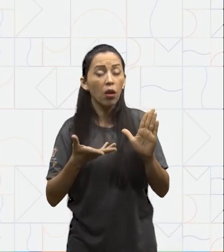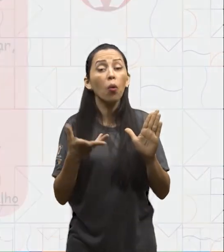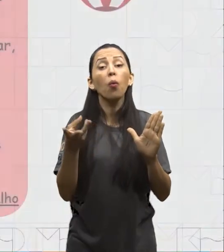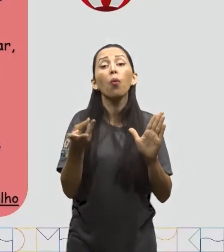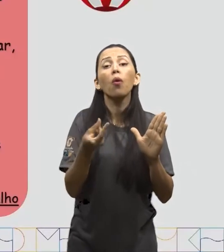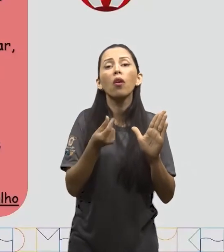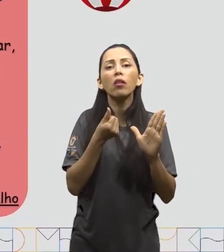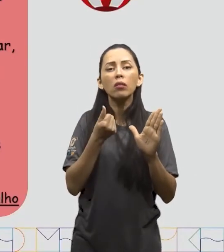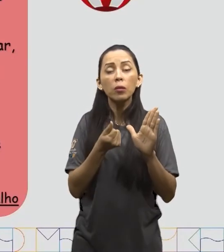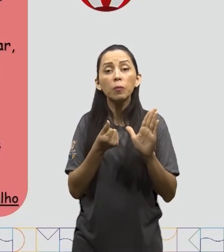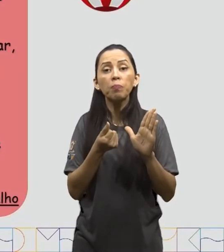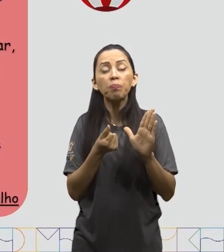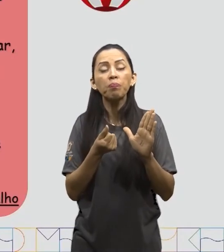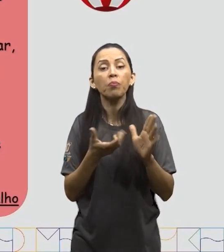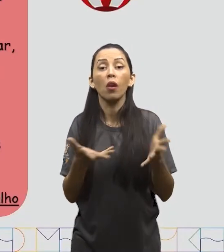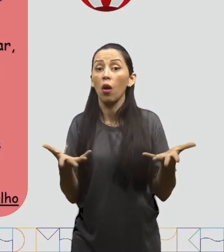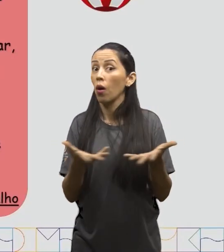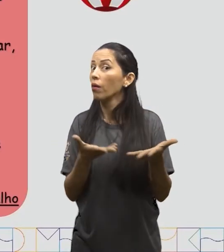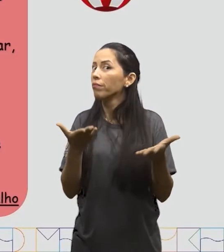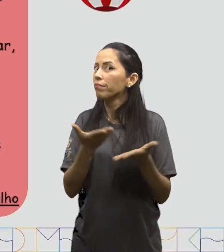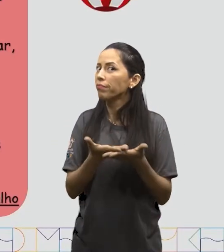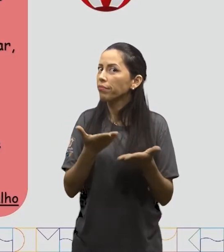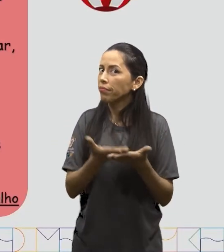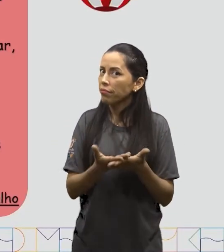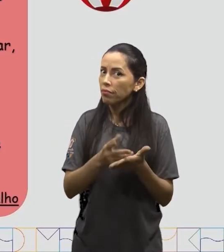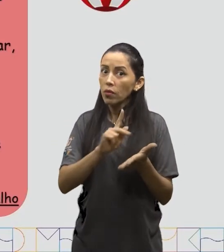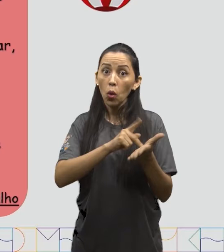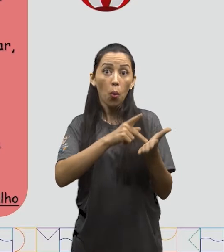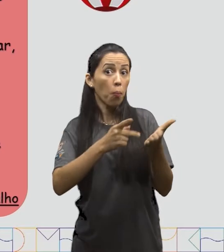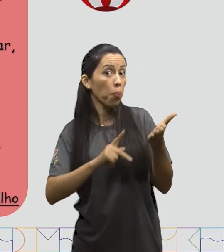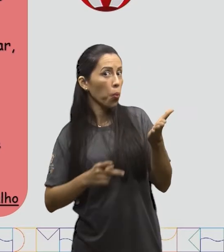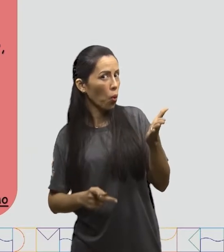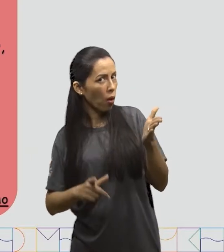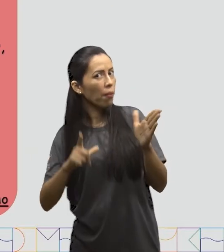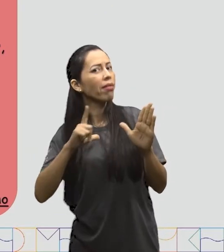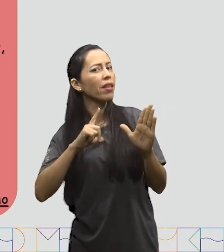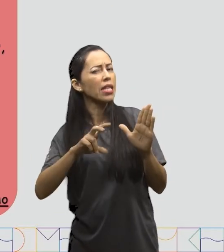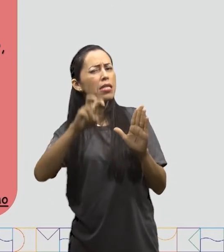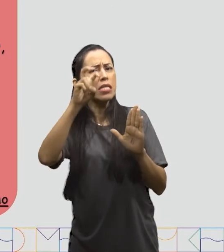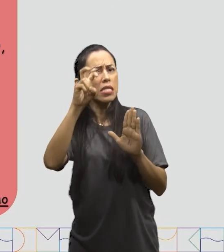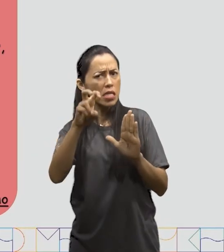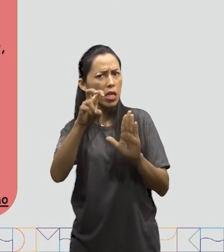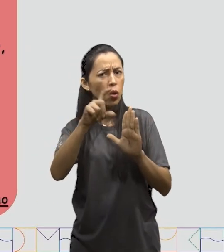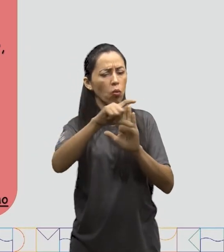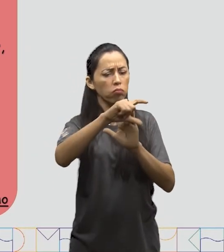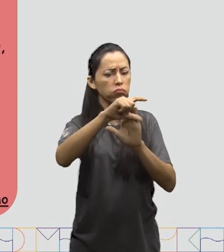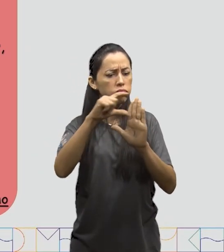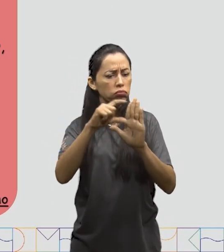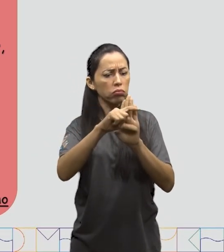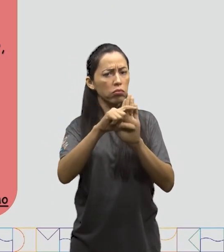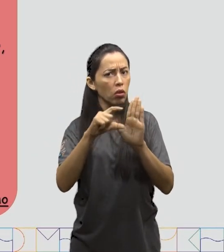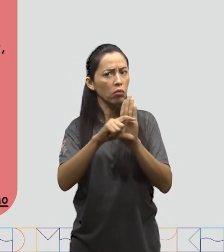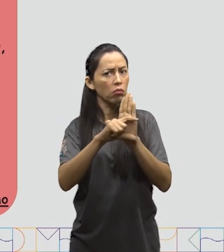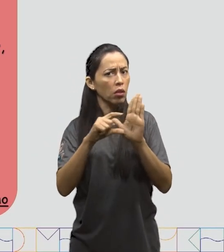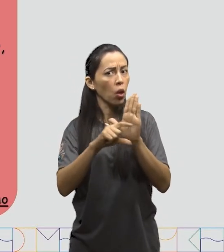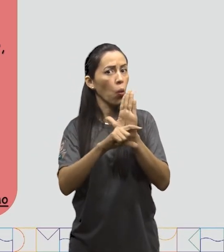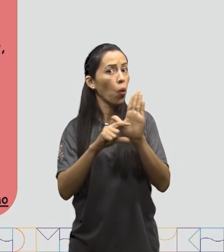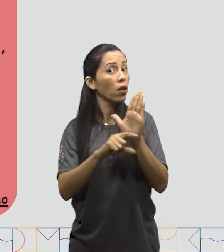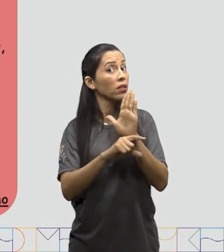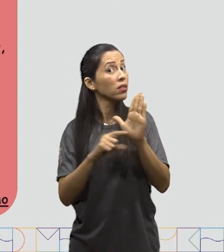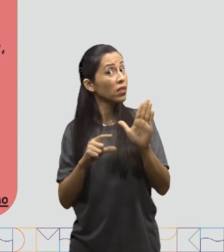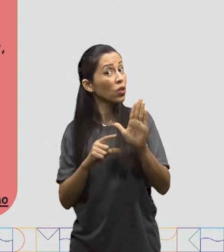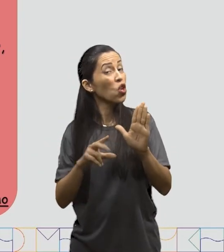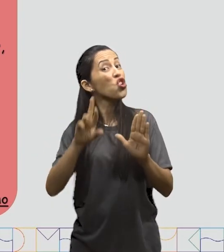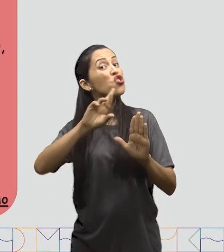no poema? Em nossa aula, o poema tem 5 estrofes. E diferente do poema de